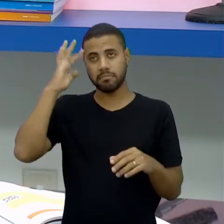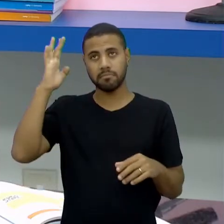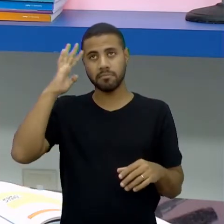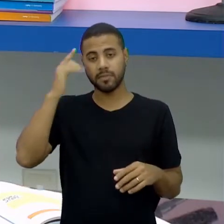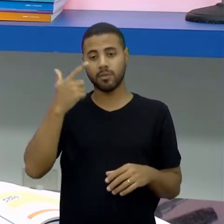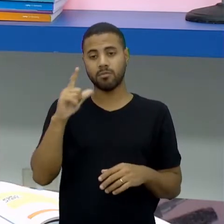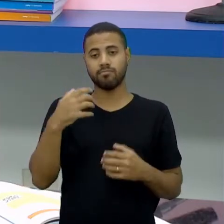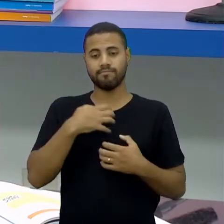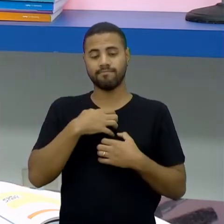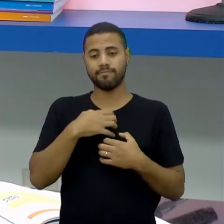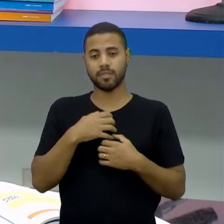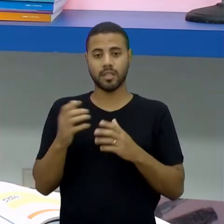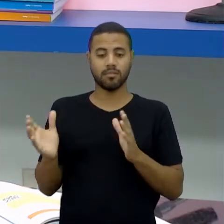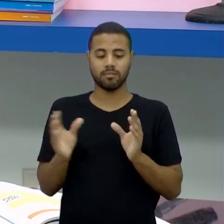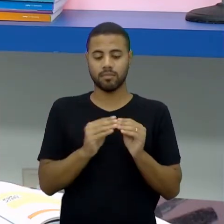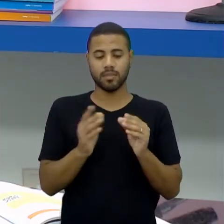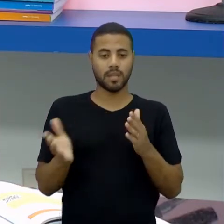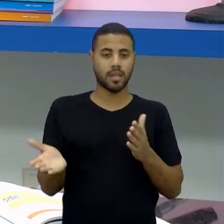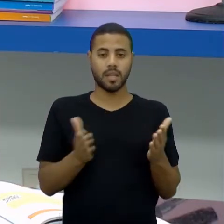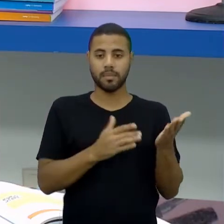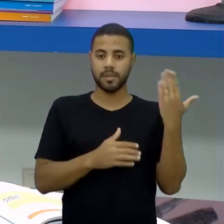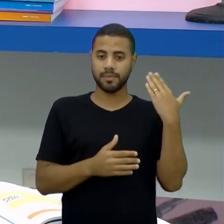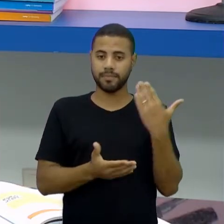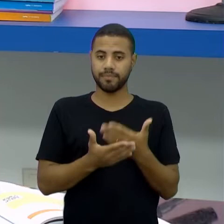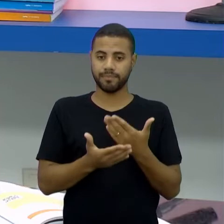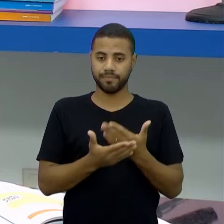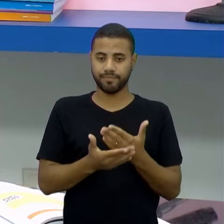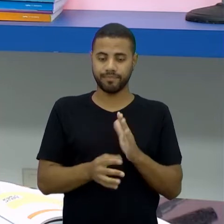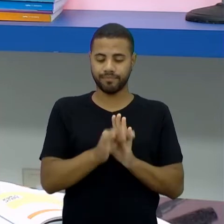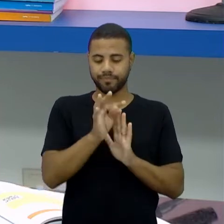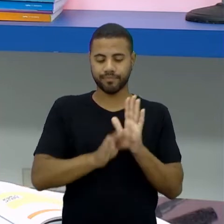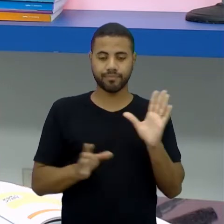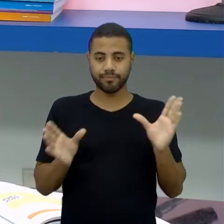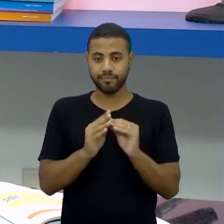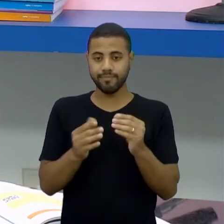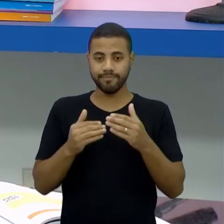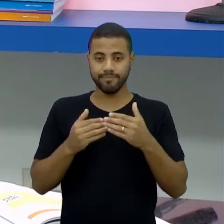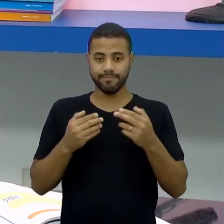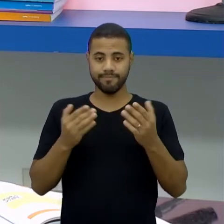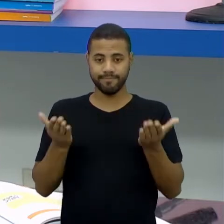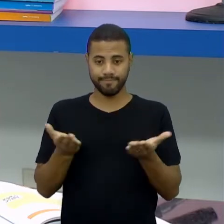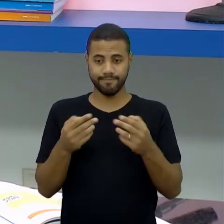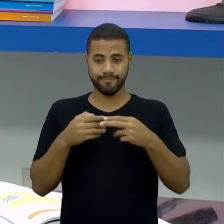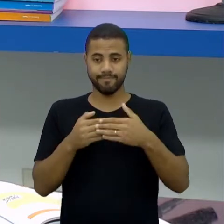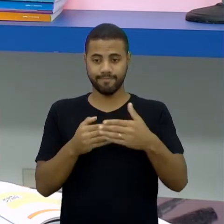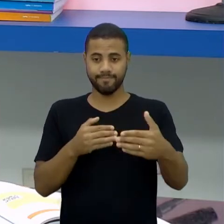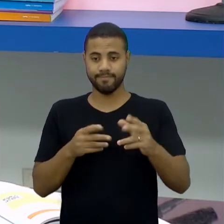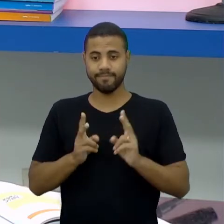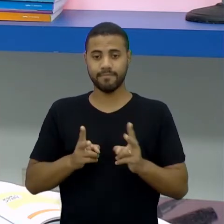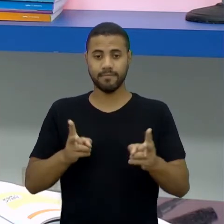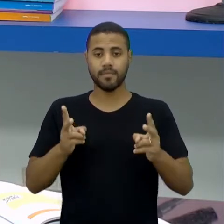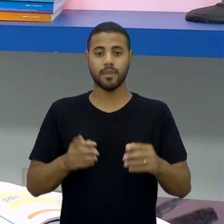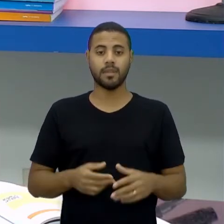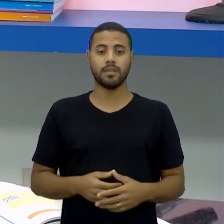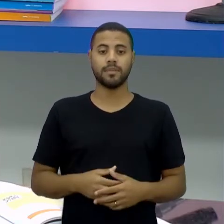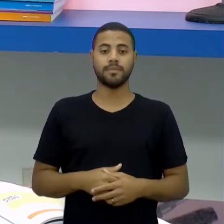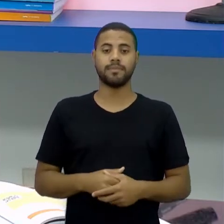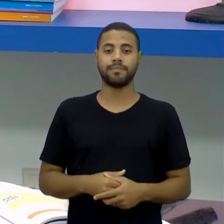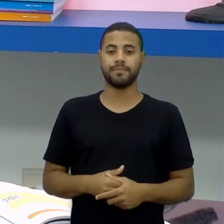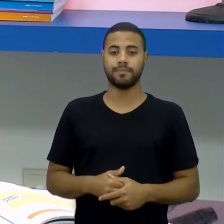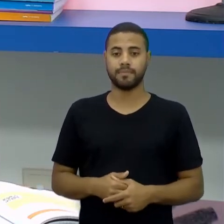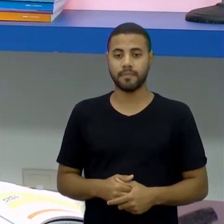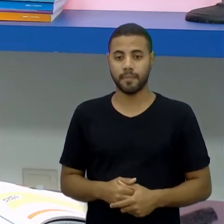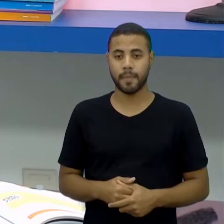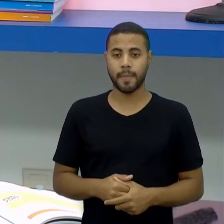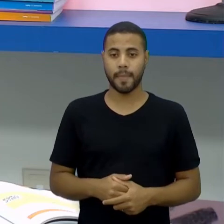eu vou fazer um resumo aqui para você. Beleza. Do texto que a gente vai continuar hoje, certo? Perfeito. Então, deixa eu passar aqui, ó, à